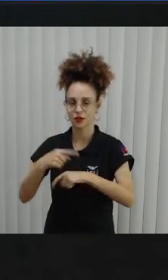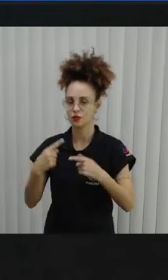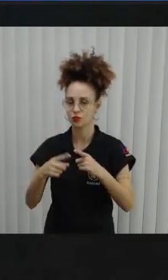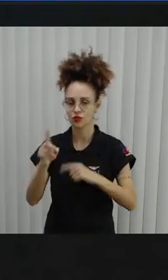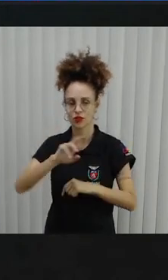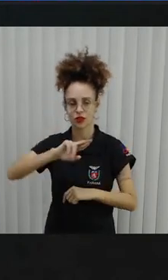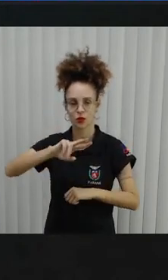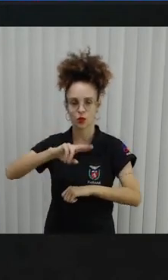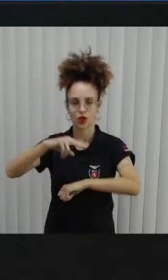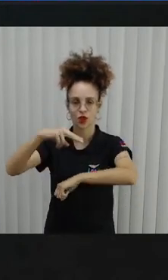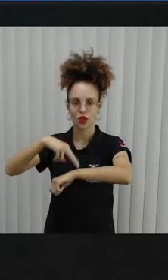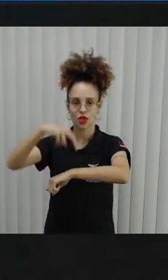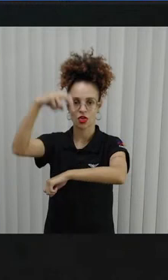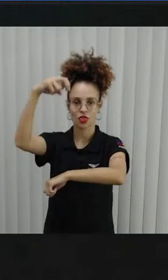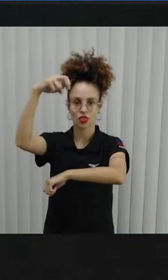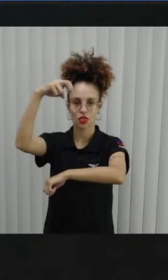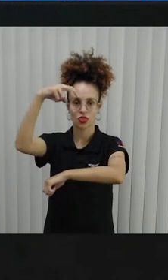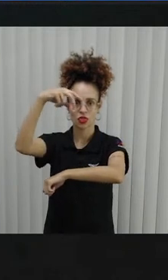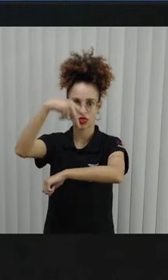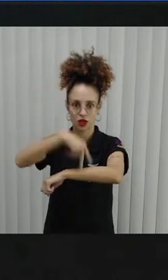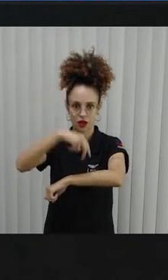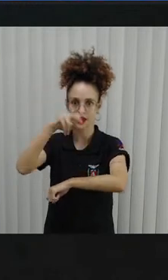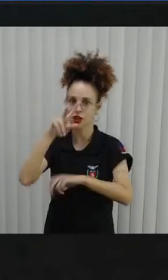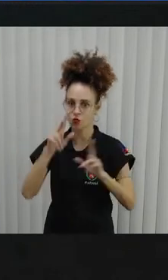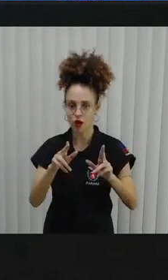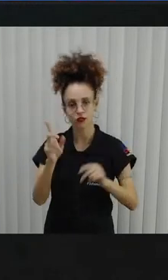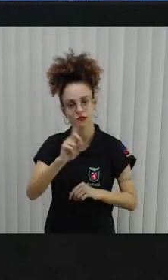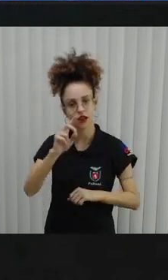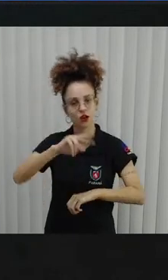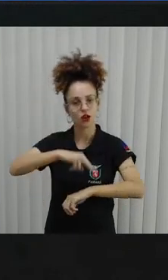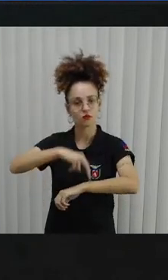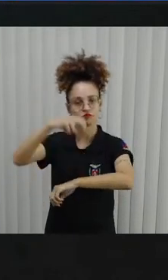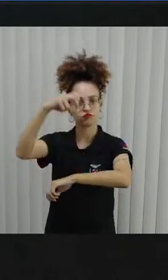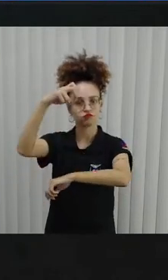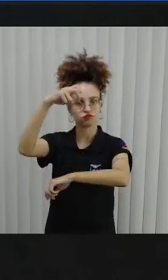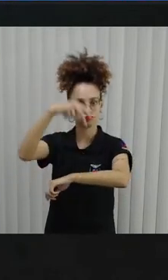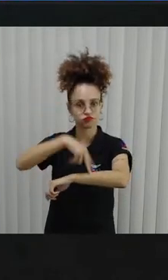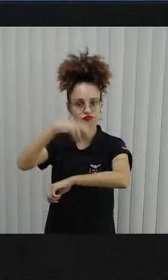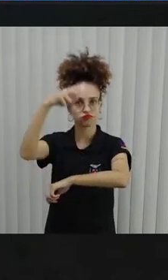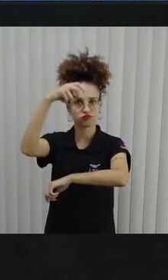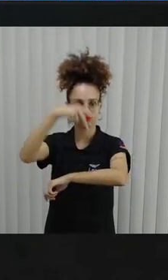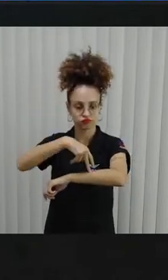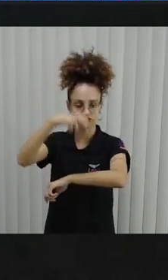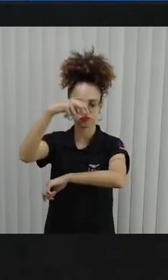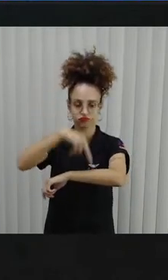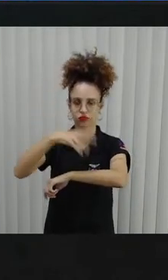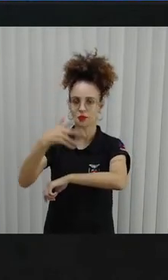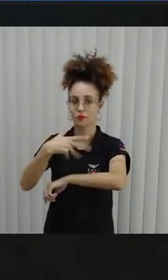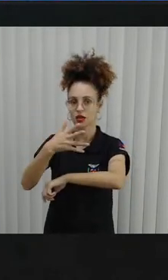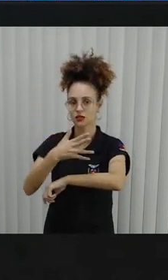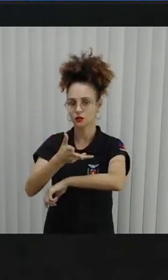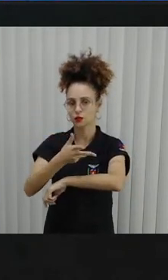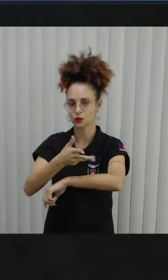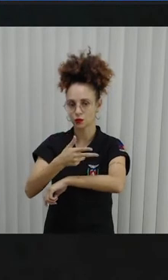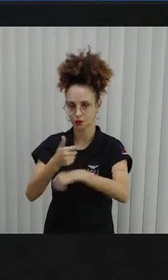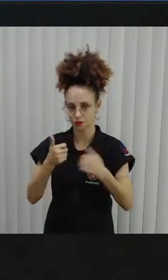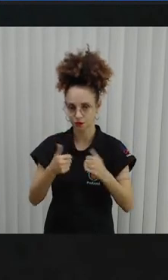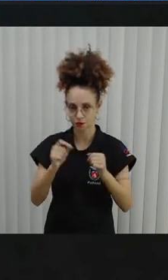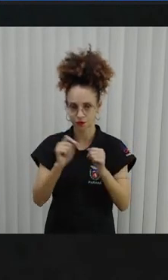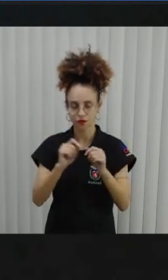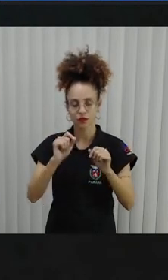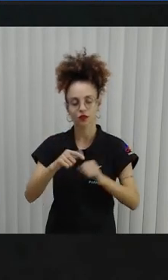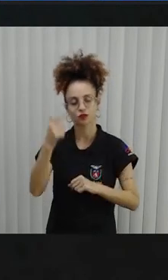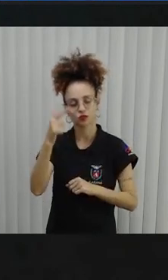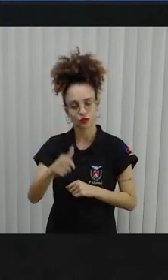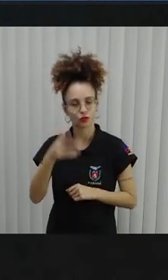pula e cai na mesma velocidade. Conforme a gente vai caindo, vai ganhando mais velocidade, velocidade, velocidade e assim por diante. Vamos recriar isso aqui no Scratch